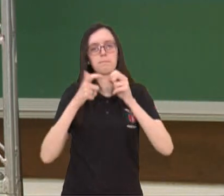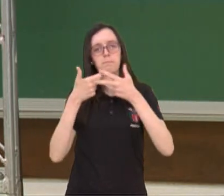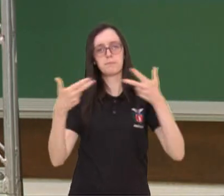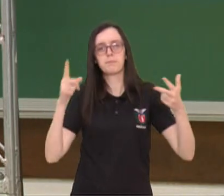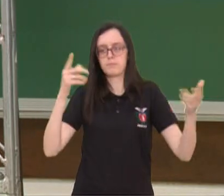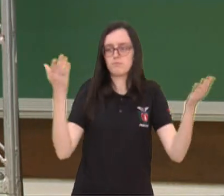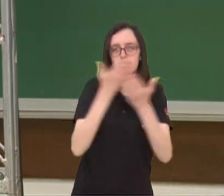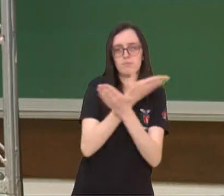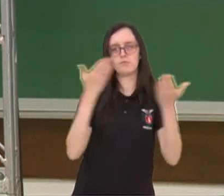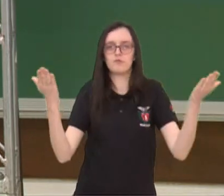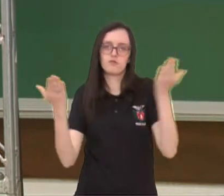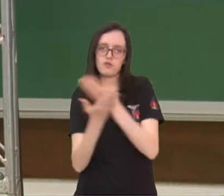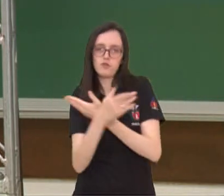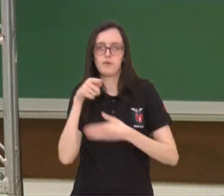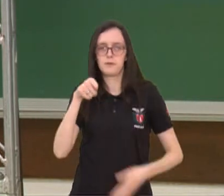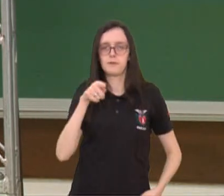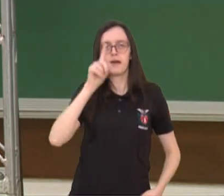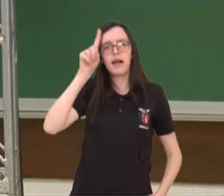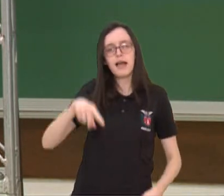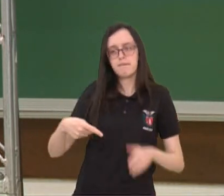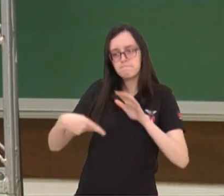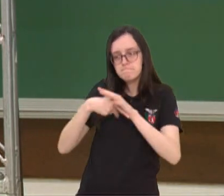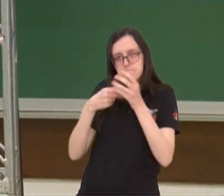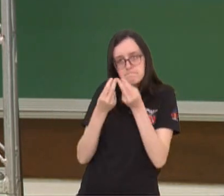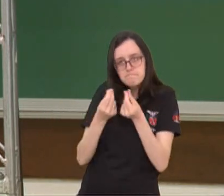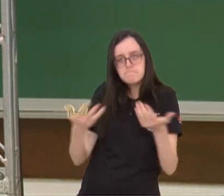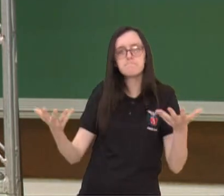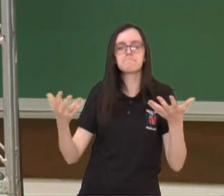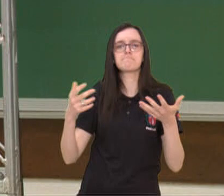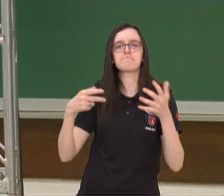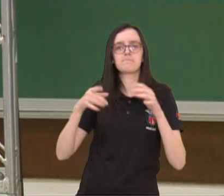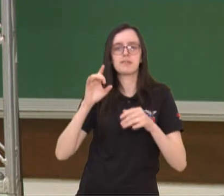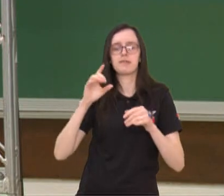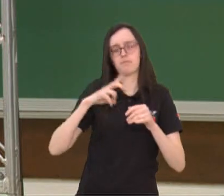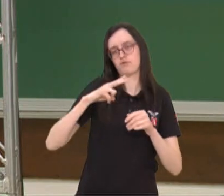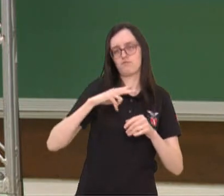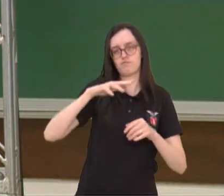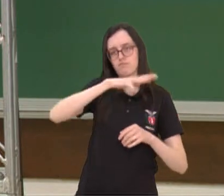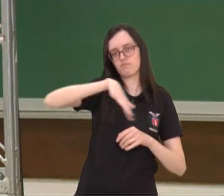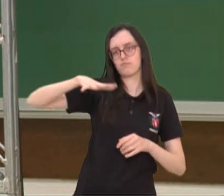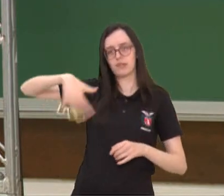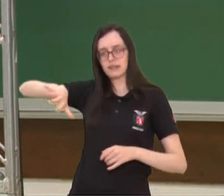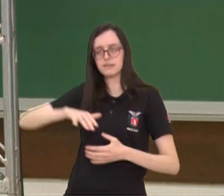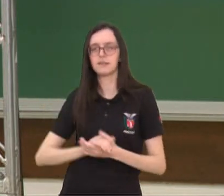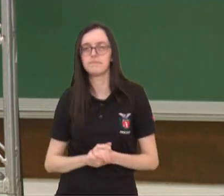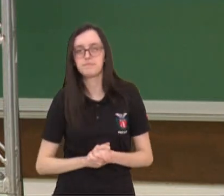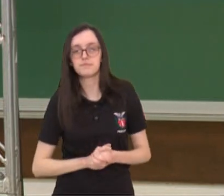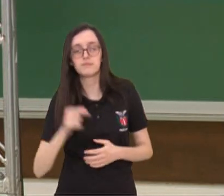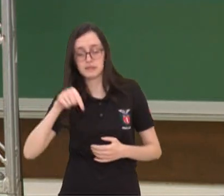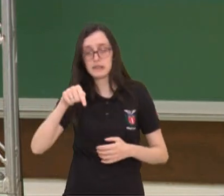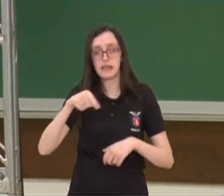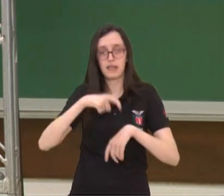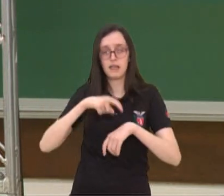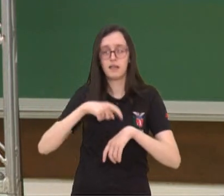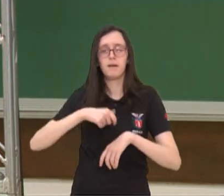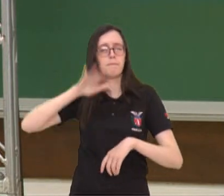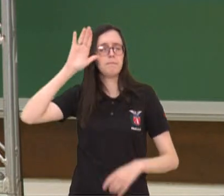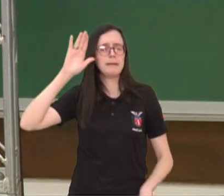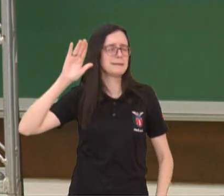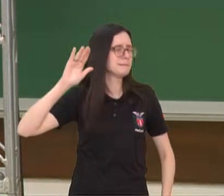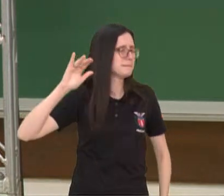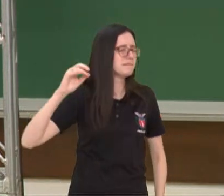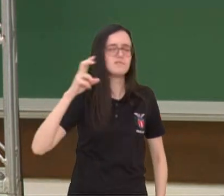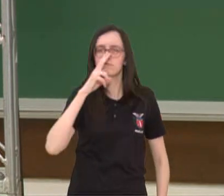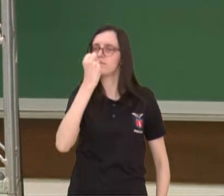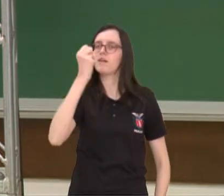a troca de especiaria em si. Nesse momento aqui, o que vai prevalecer é a